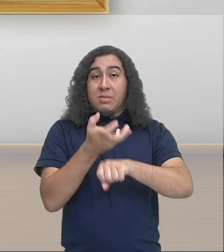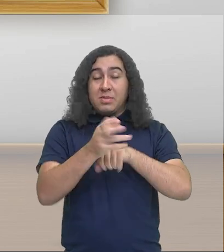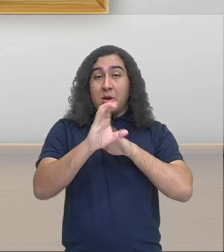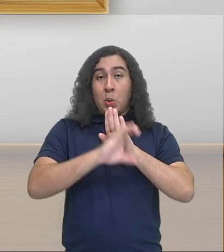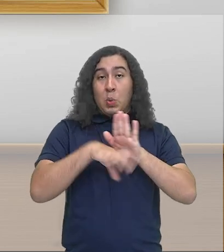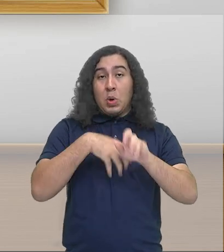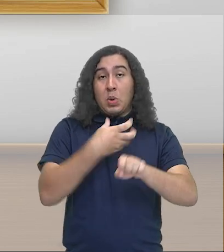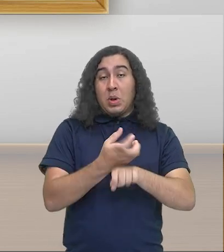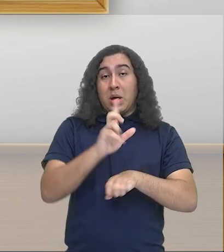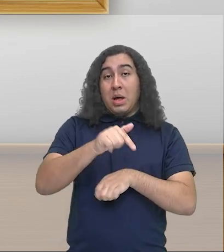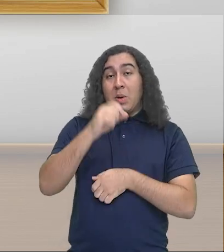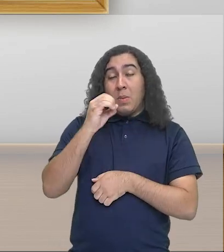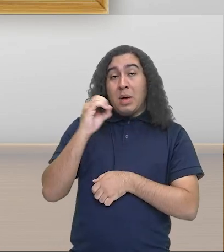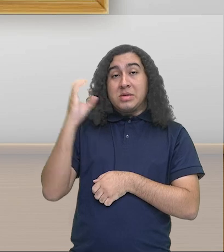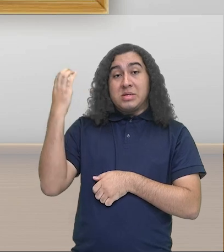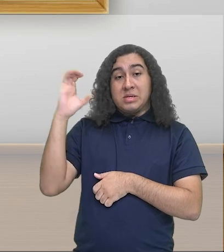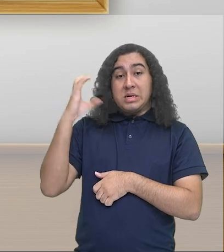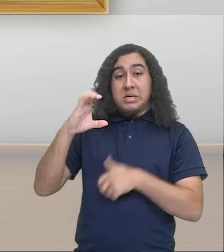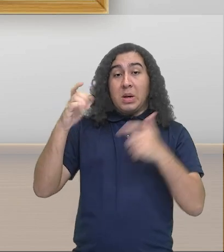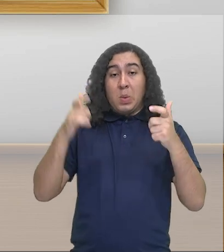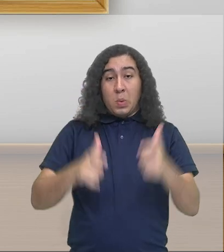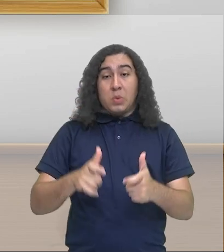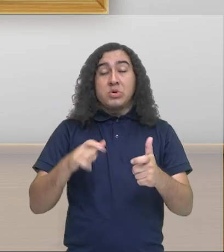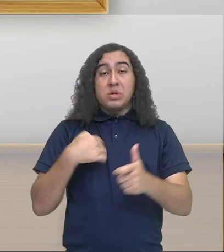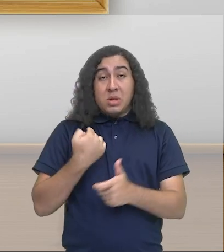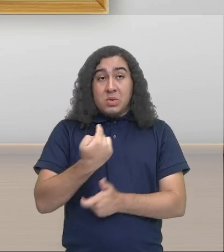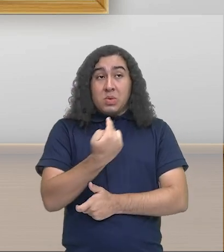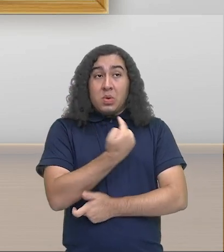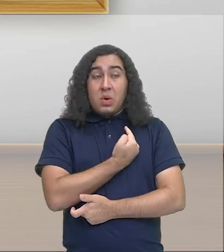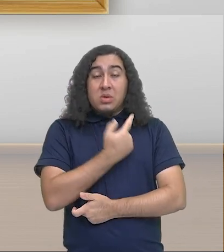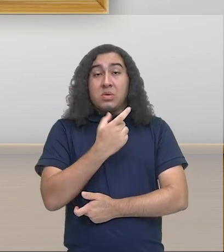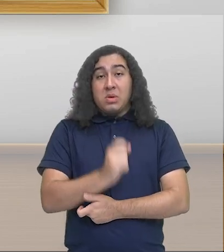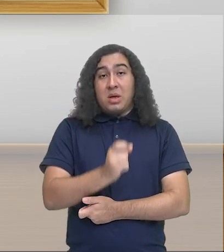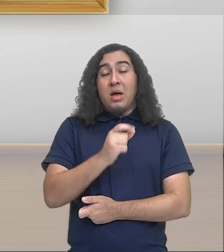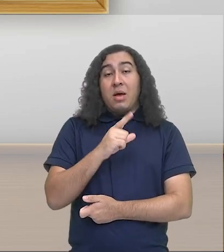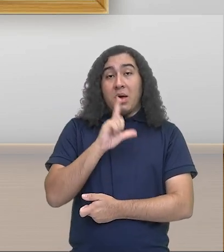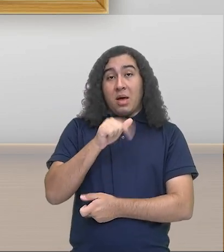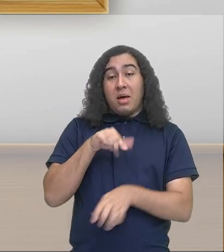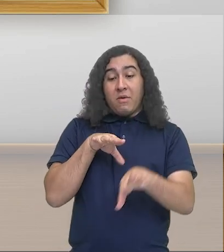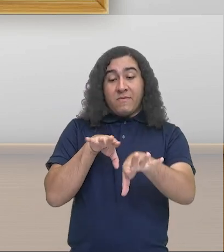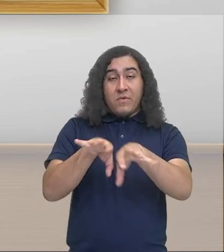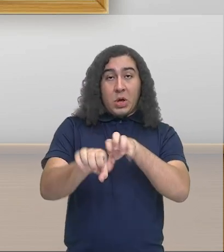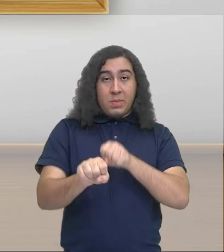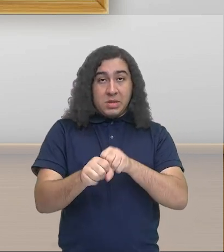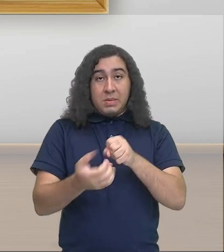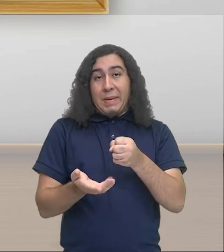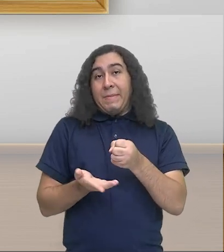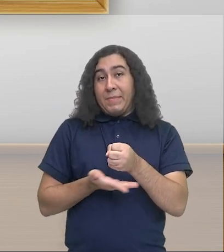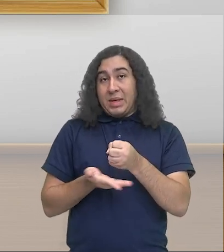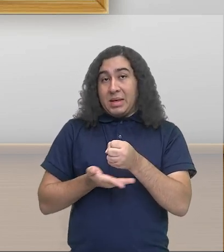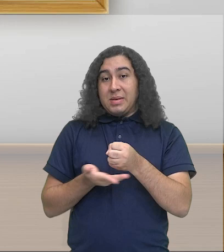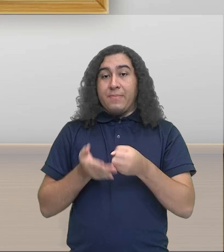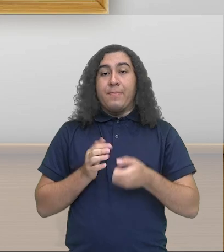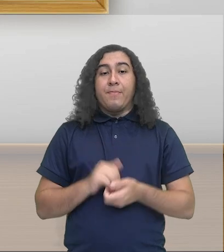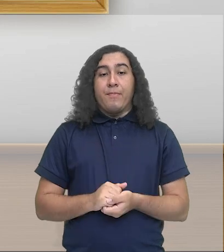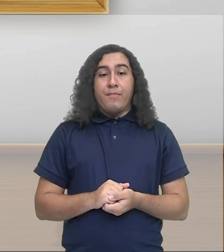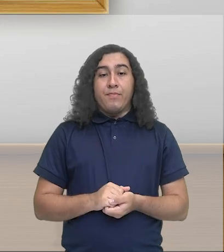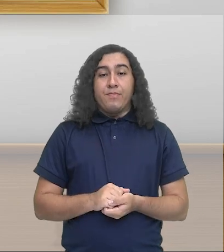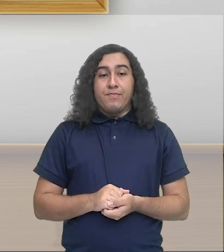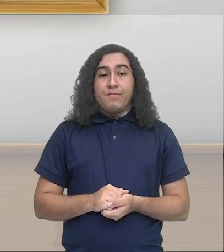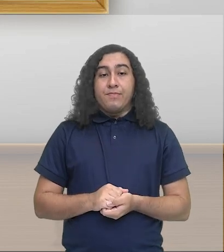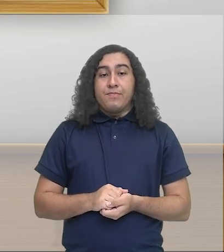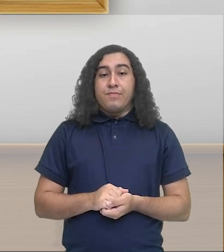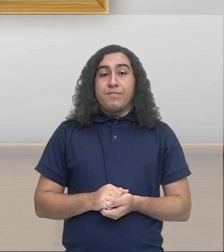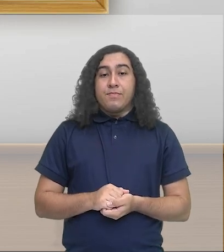uma ciência que está presente na nossa formação básica. E ela é também